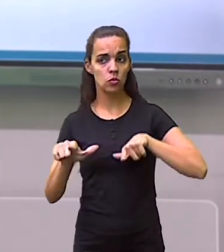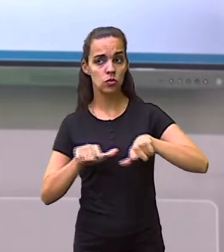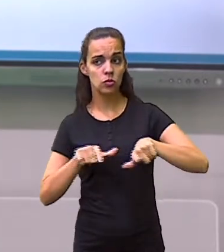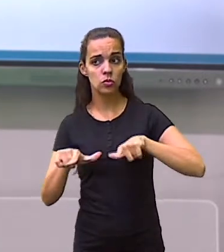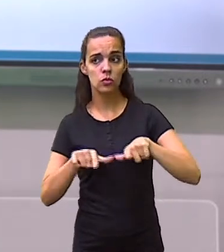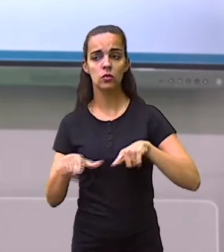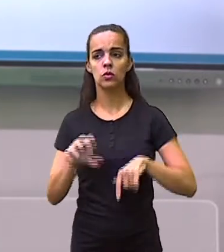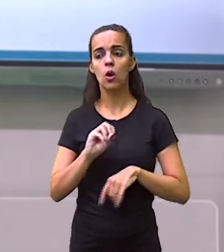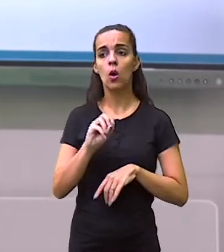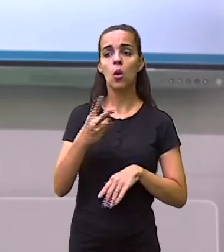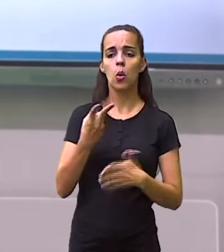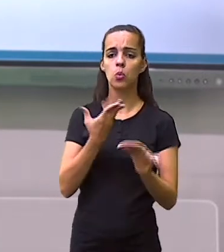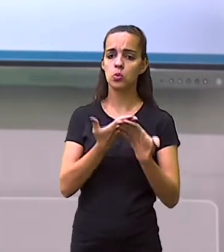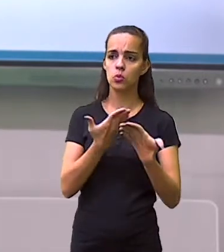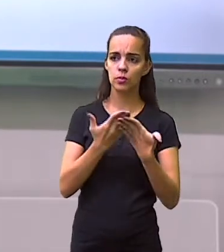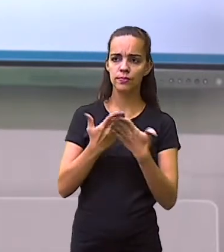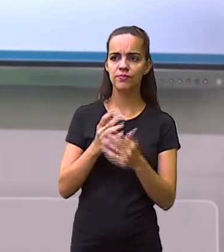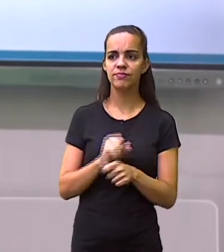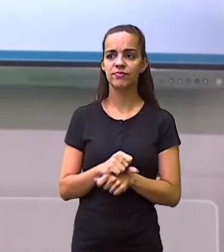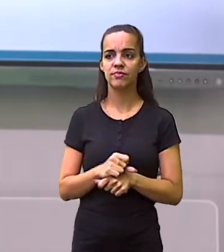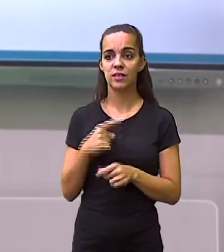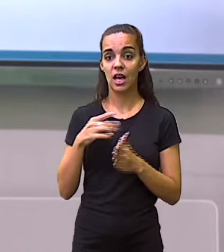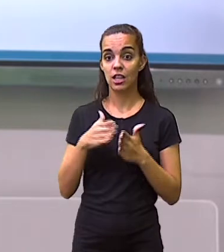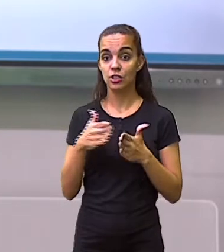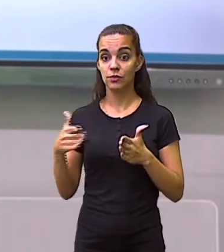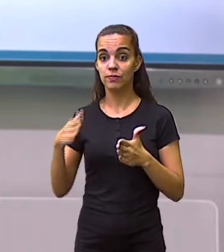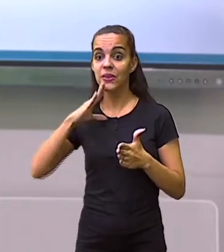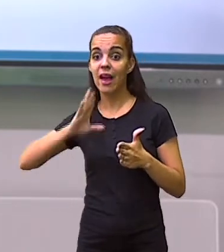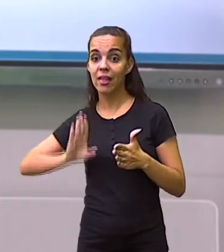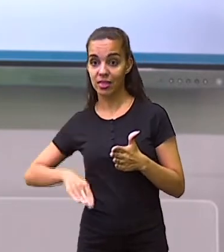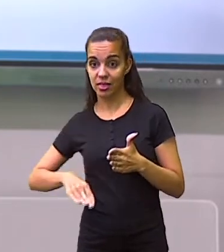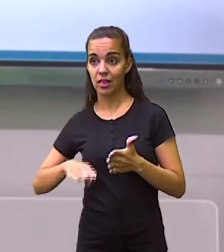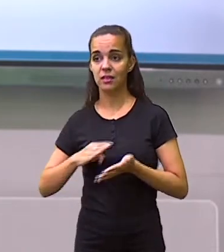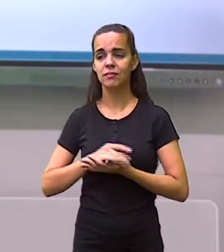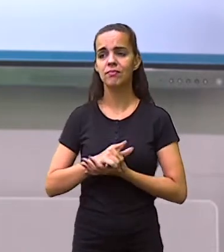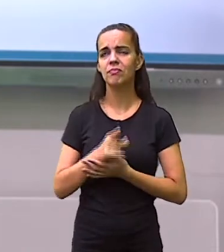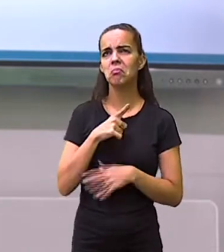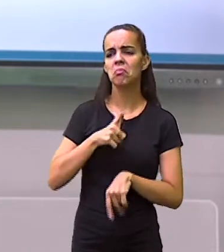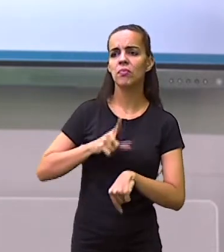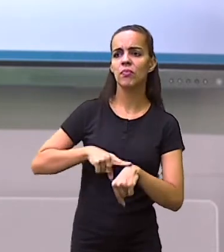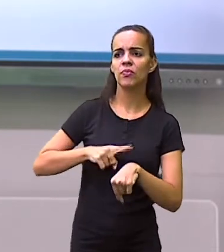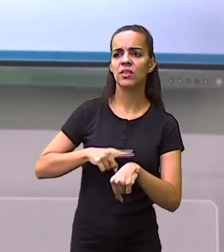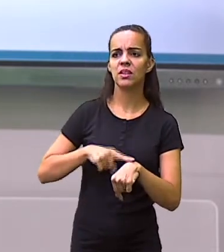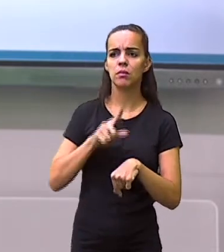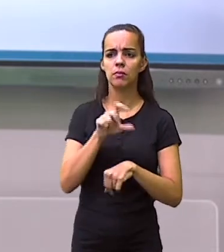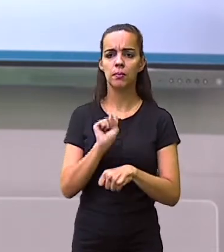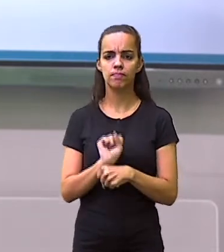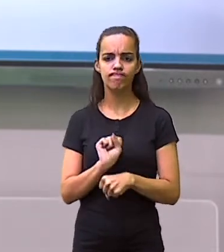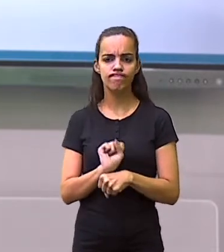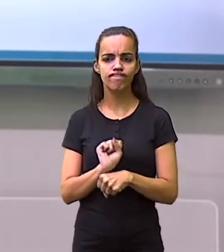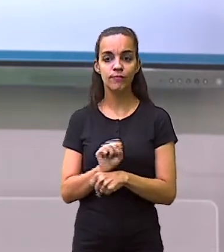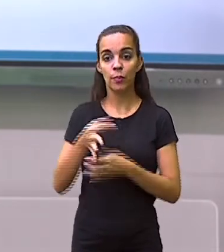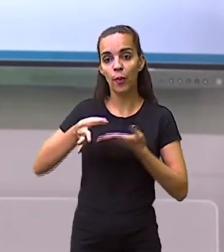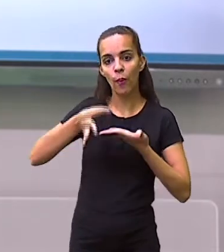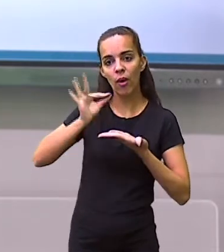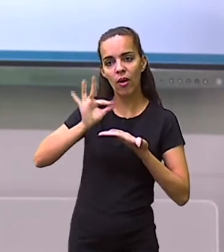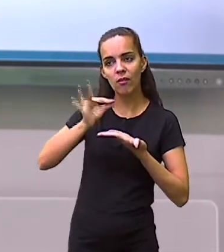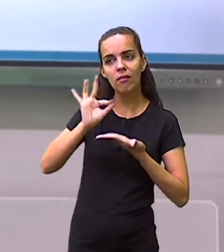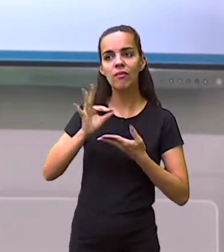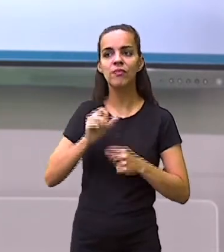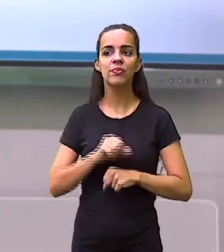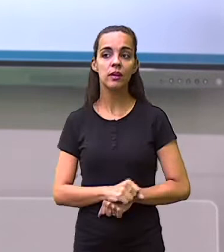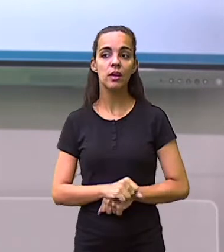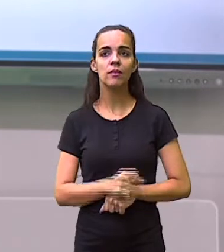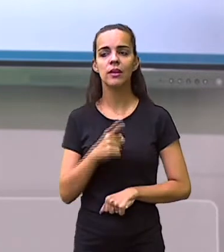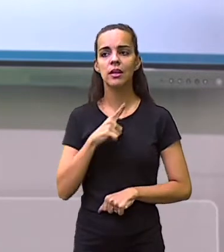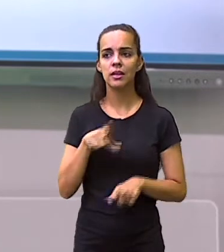de estudos. Já no período da tarde, é o momento de uma pausa para um café, o encerramento